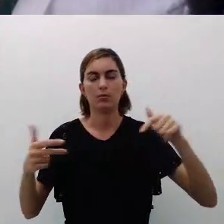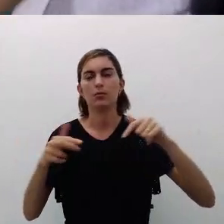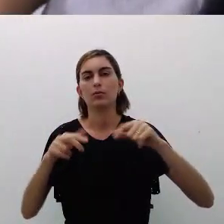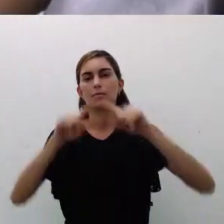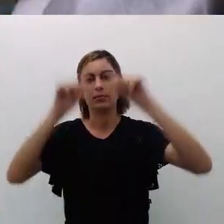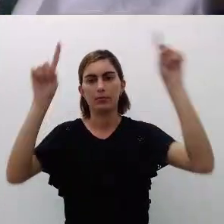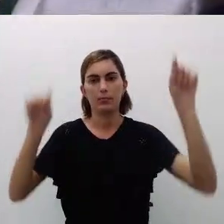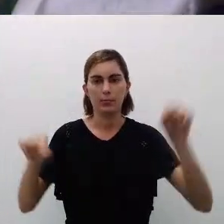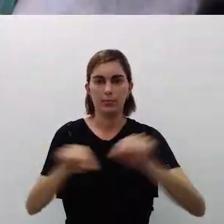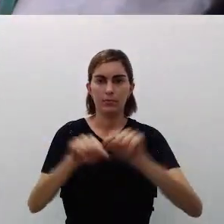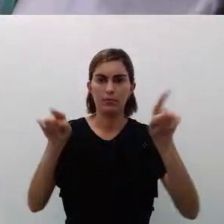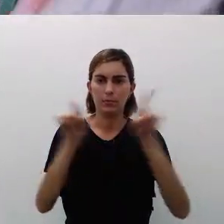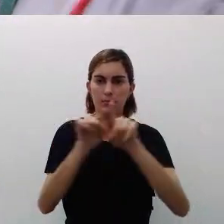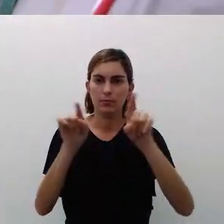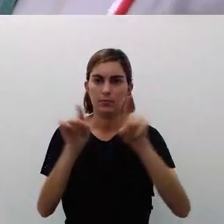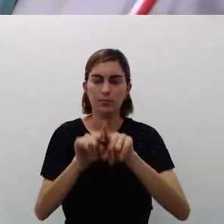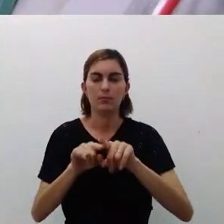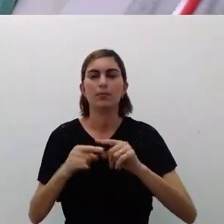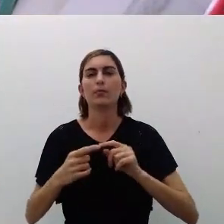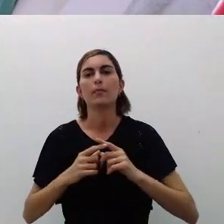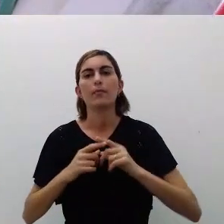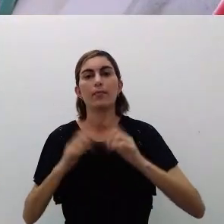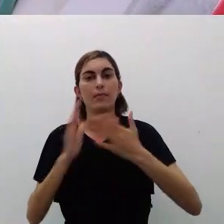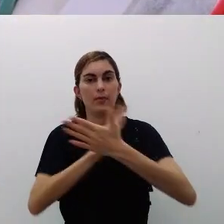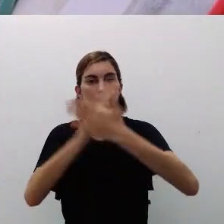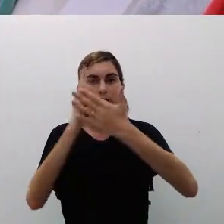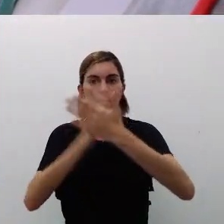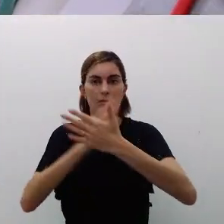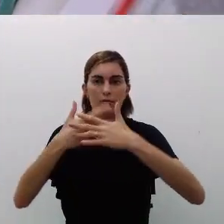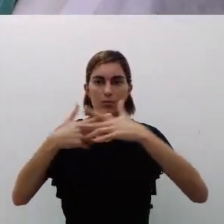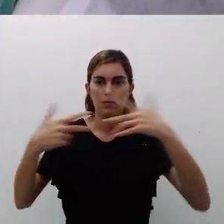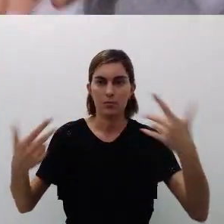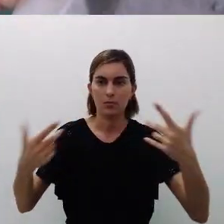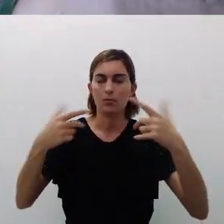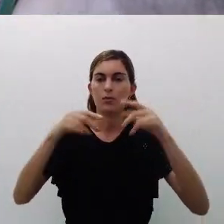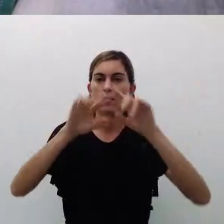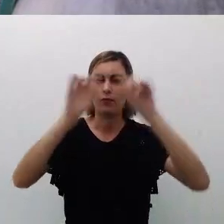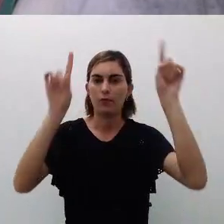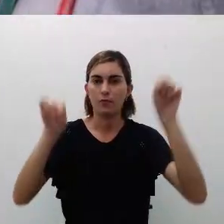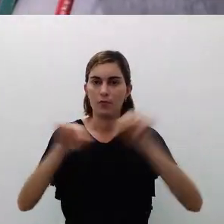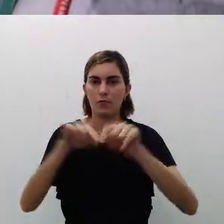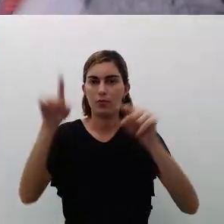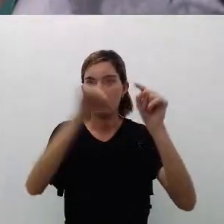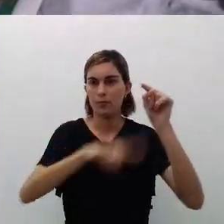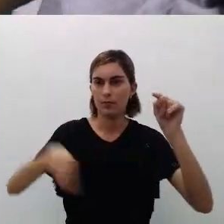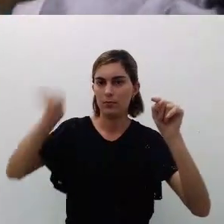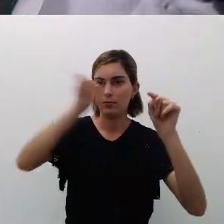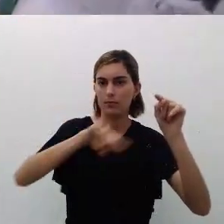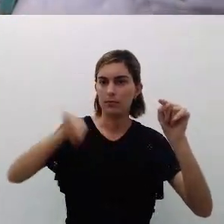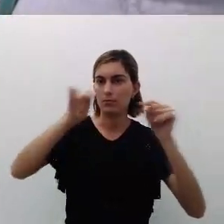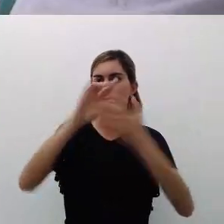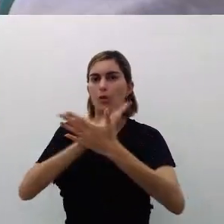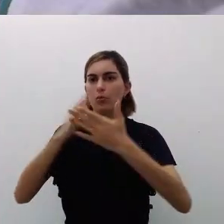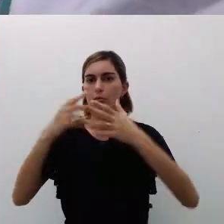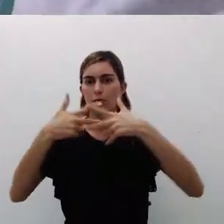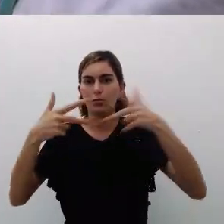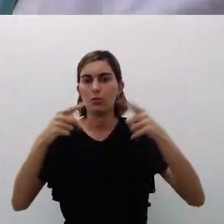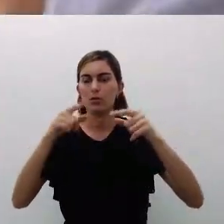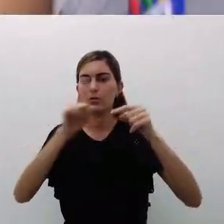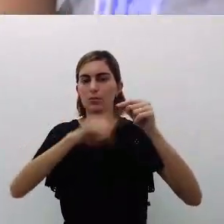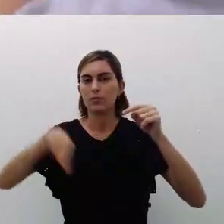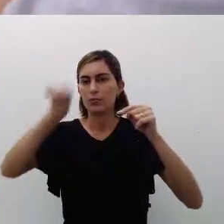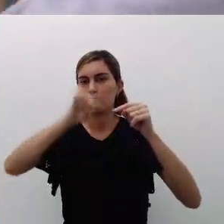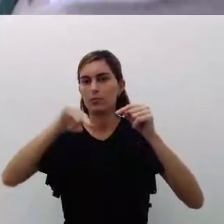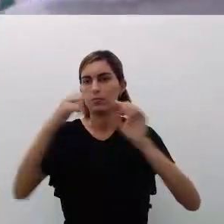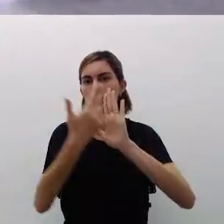dos abajures e algumas pequenas formas circulares, dando esse dinamismo, né?